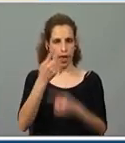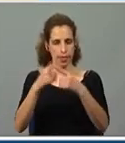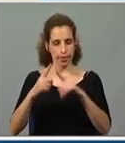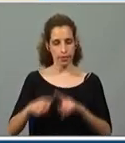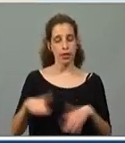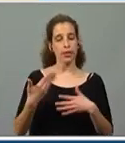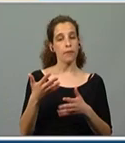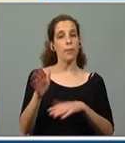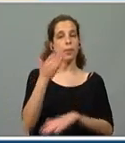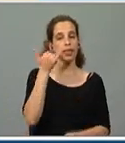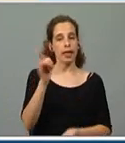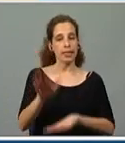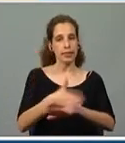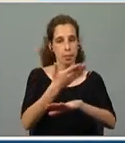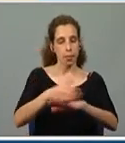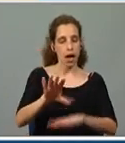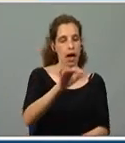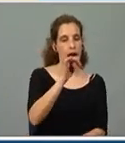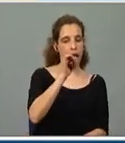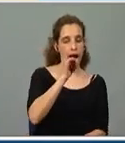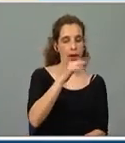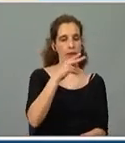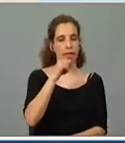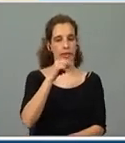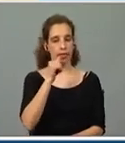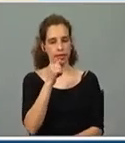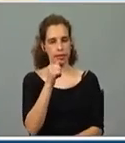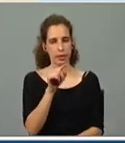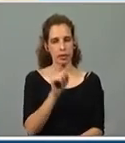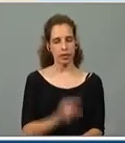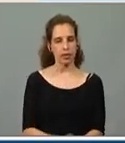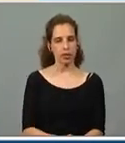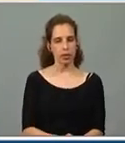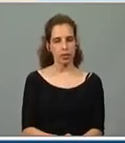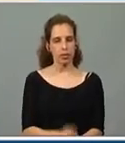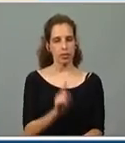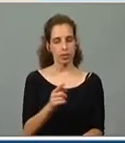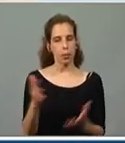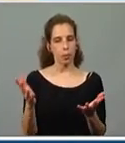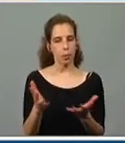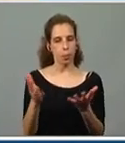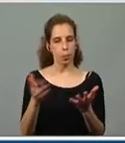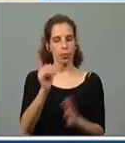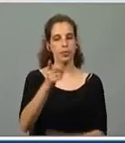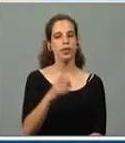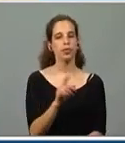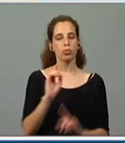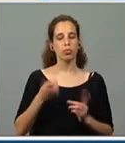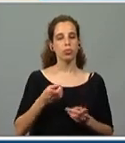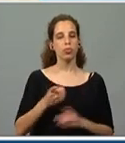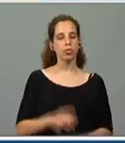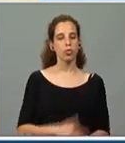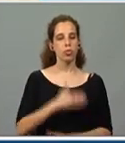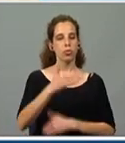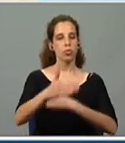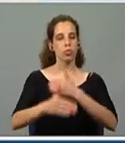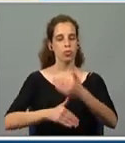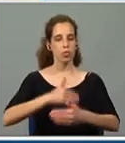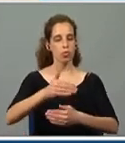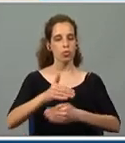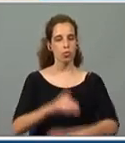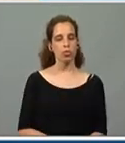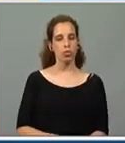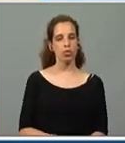tentar separar a água da areia e destes pedaços que estão aqui a flutuar. Para isso vamos começar por um processo que